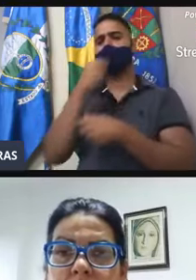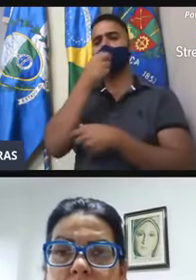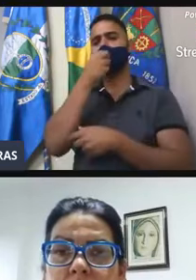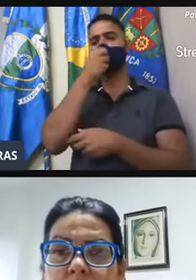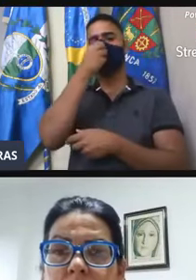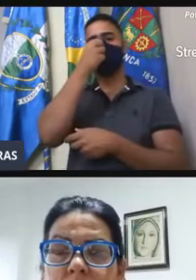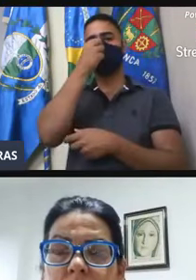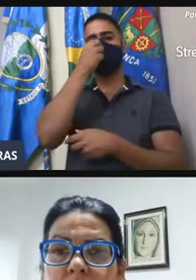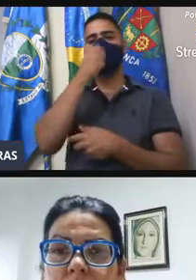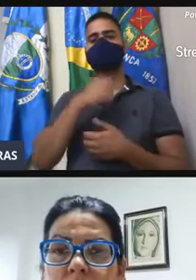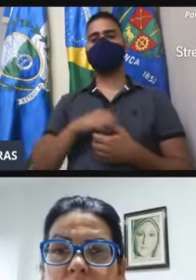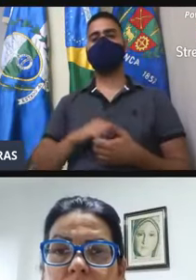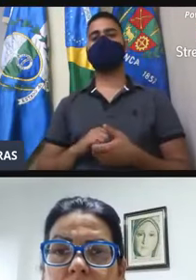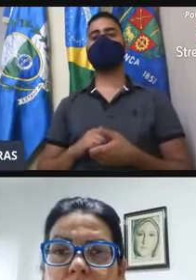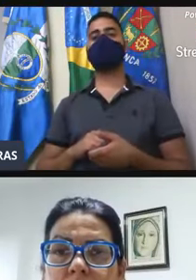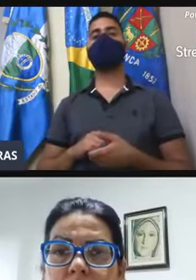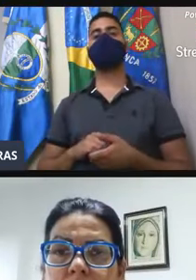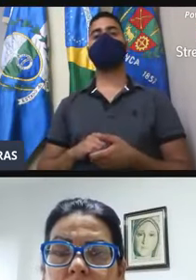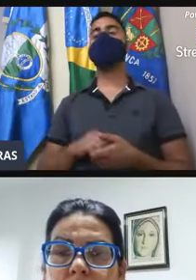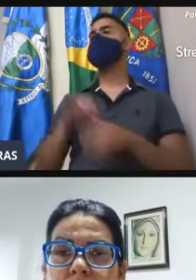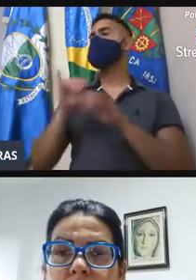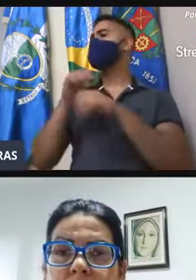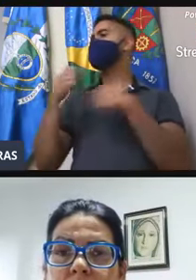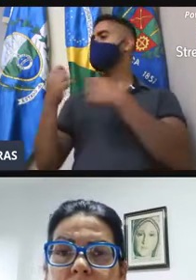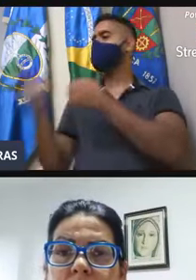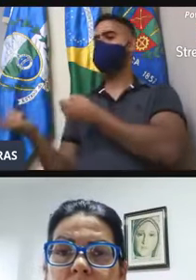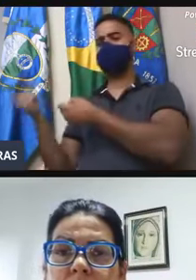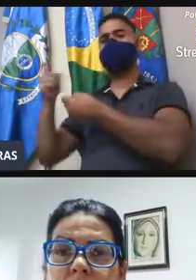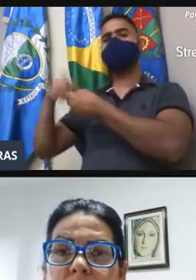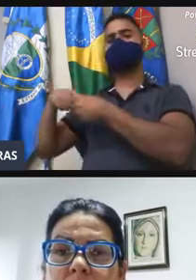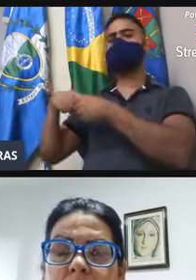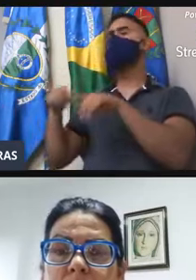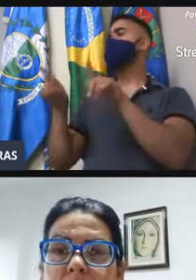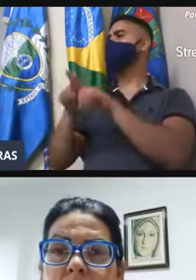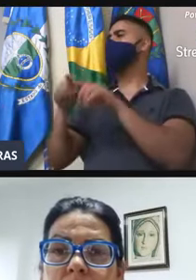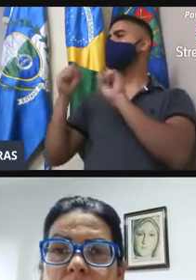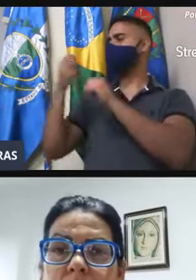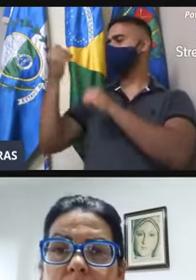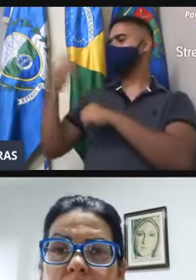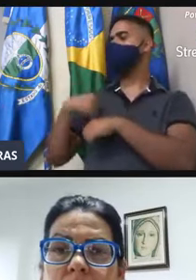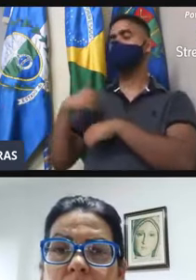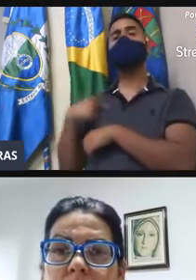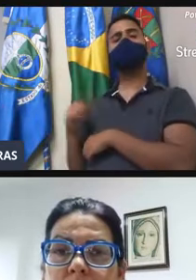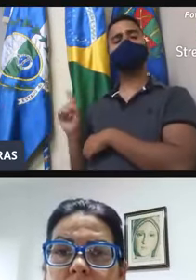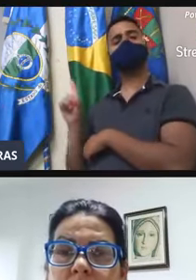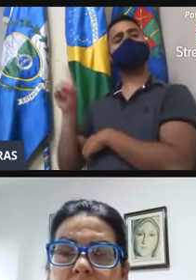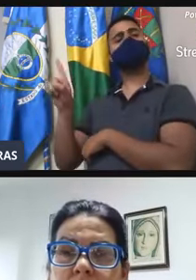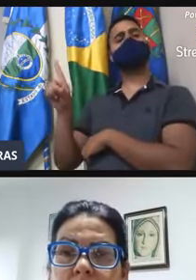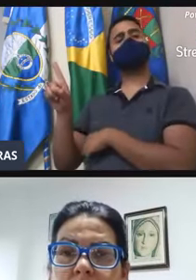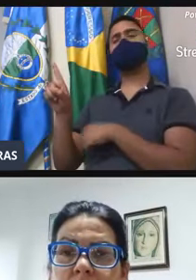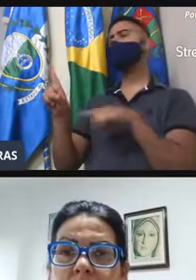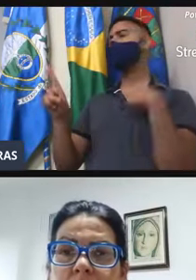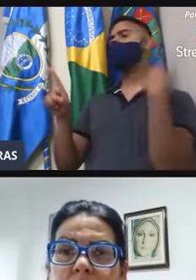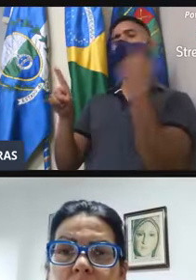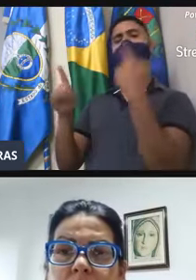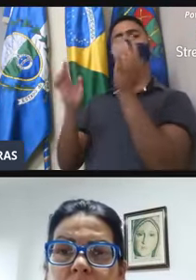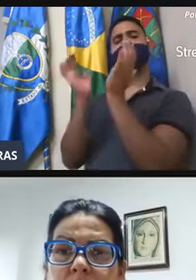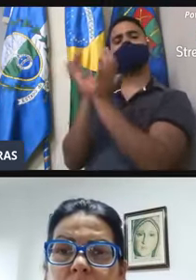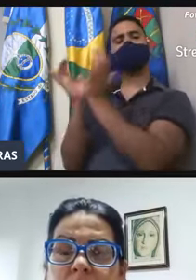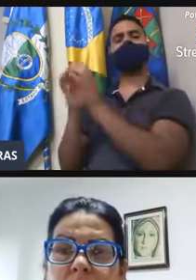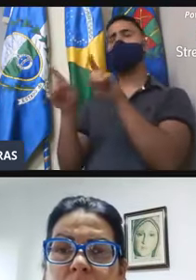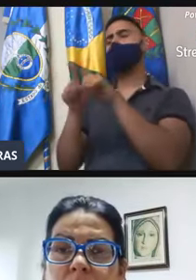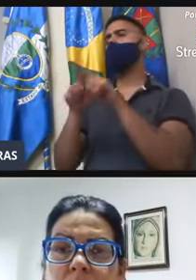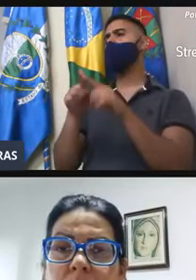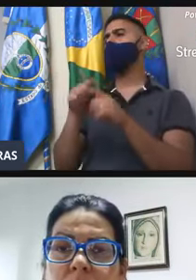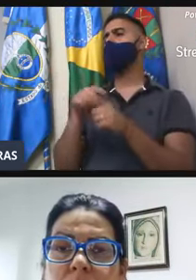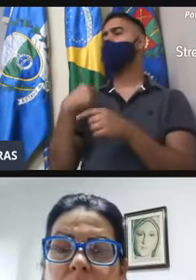né? Se for necessário que eu volte, estamos aí, tá? E me coloco assim à disposição, eu e toda a minha equipe, para